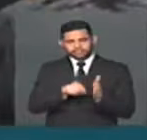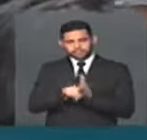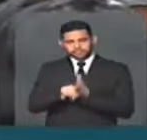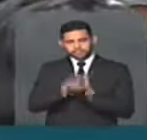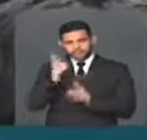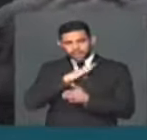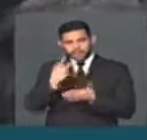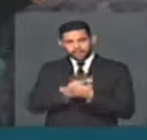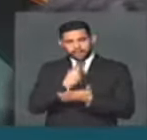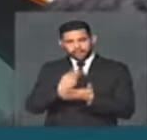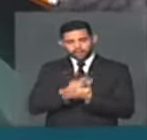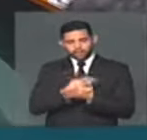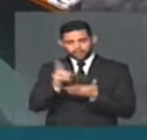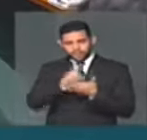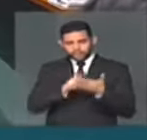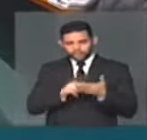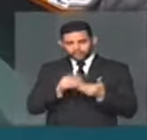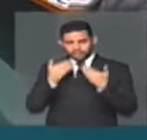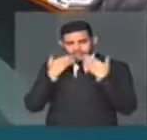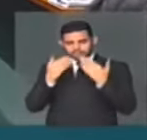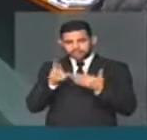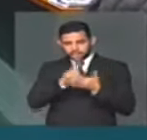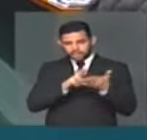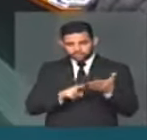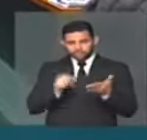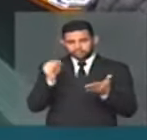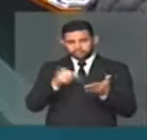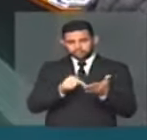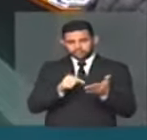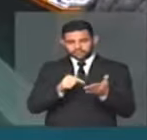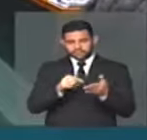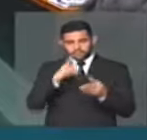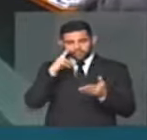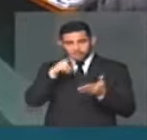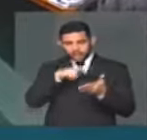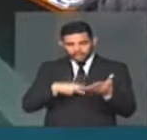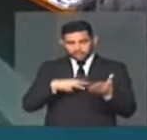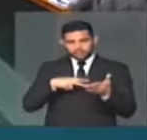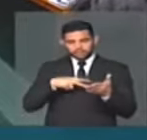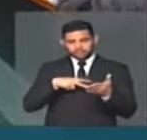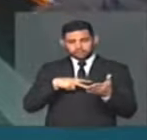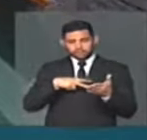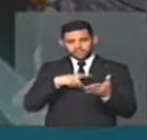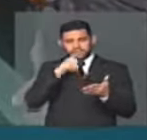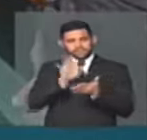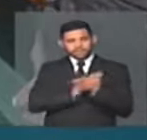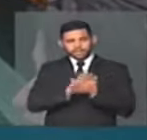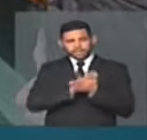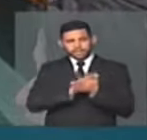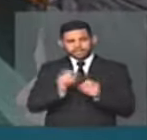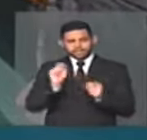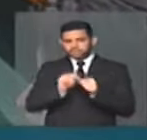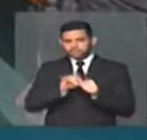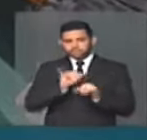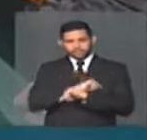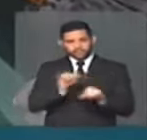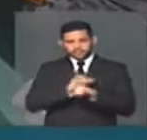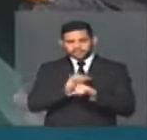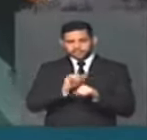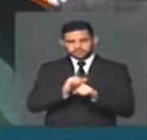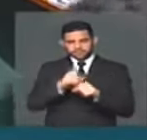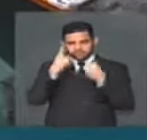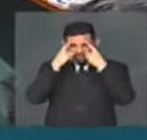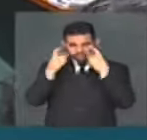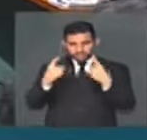diagnóstico mal feito. Aliás, o relator coloca no seu relatório, e eu li o relatório do relator, que ninguém dispõe de dados